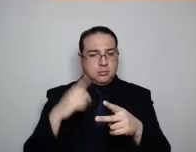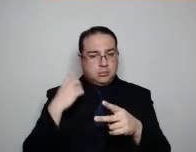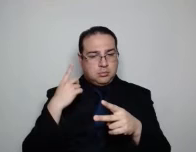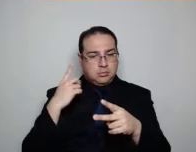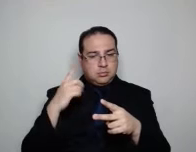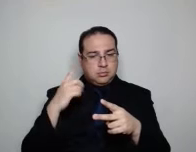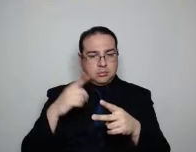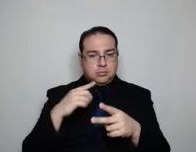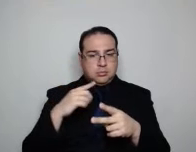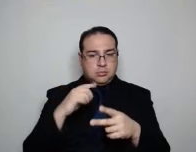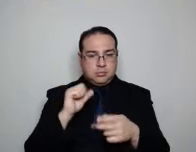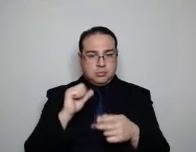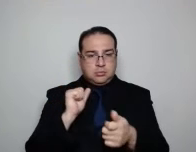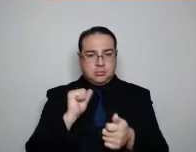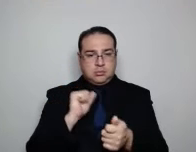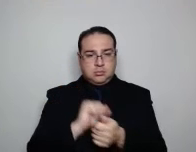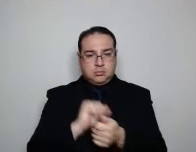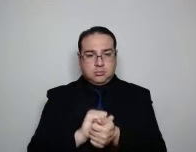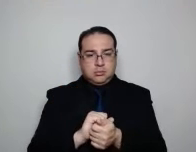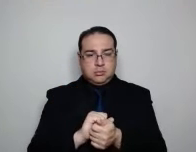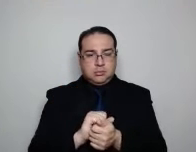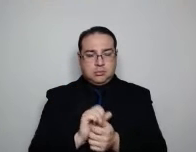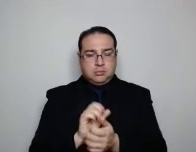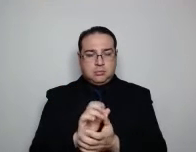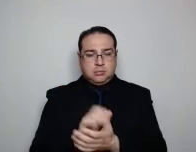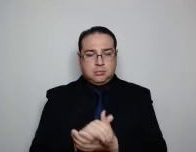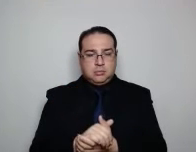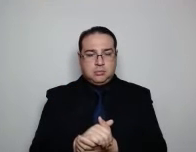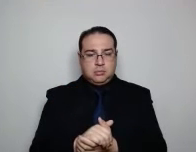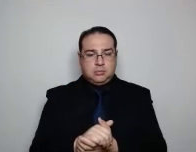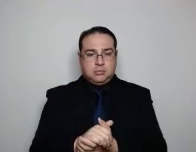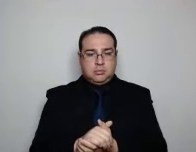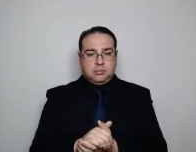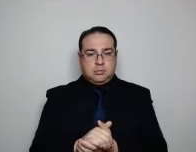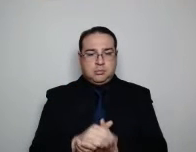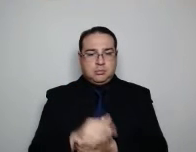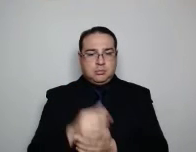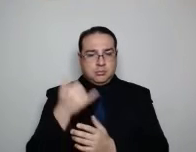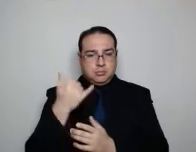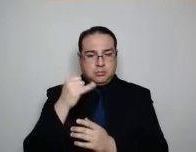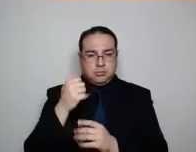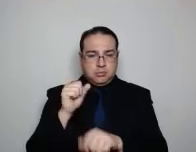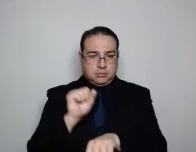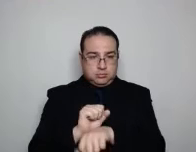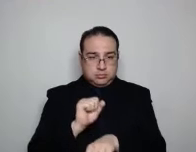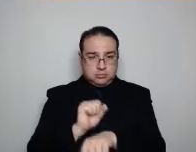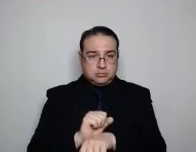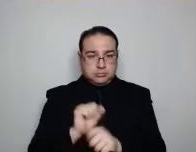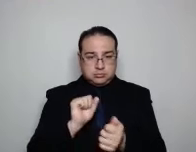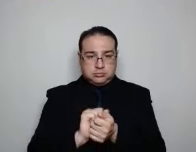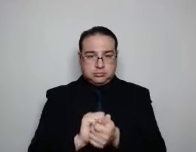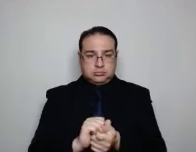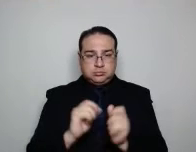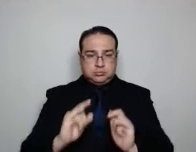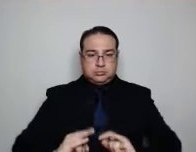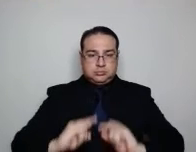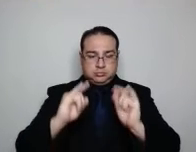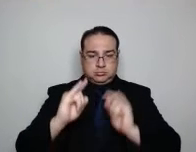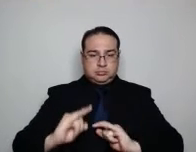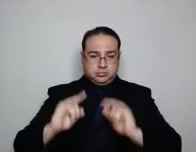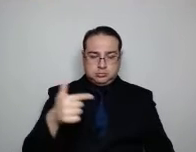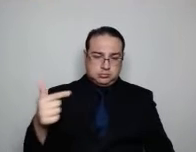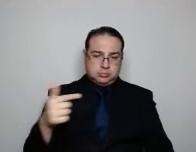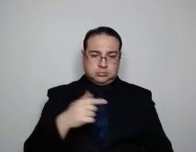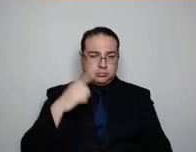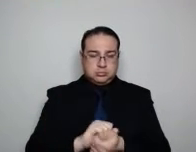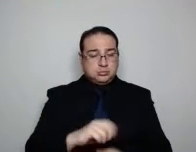um advogado que veio de São Paulo, e ele estava na iminência de votar sem fazer, desembargador, e eu emprestei o meu celular para ele. Então, ele vai fazer utilizando o